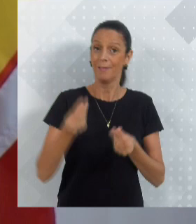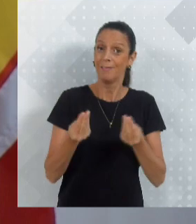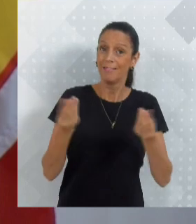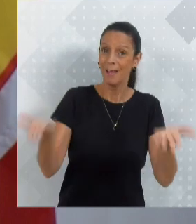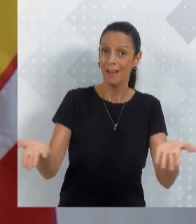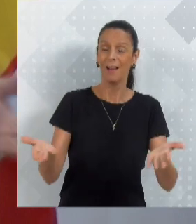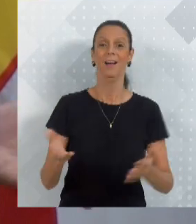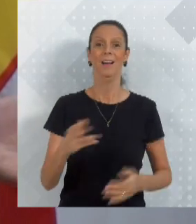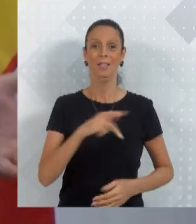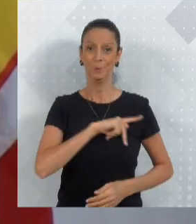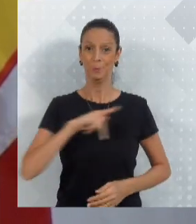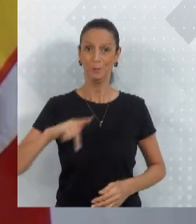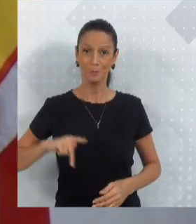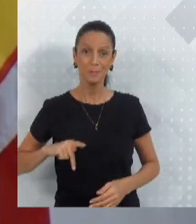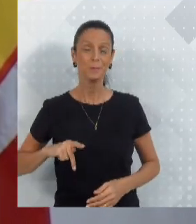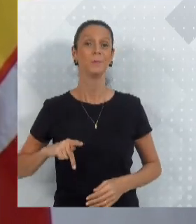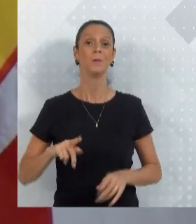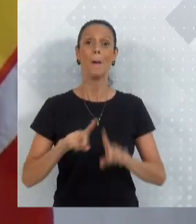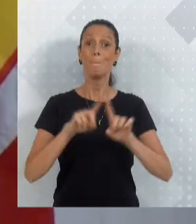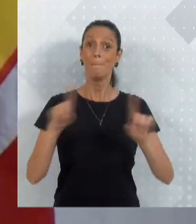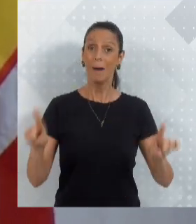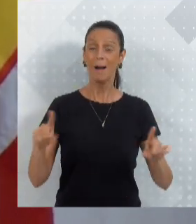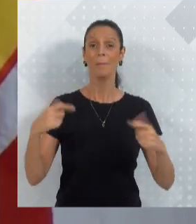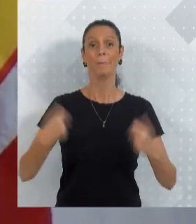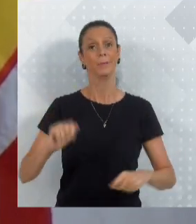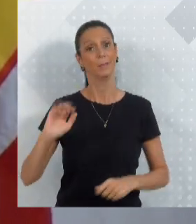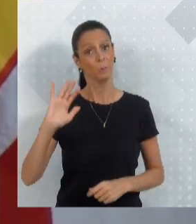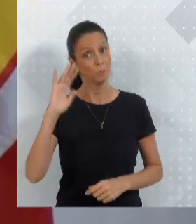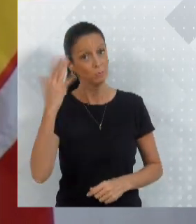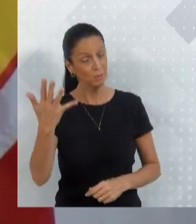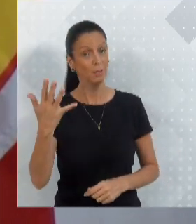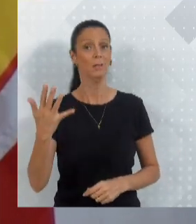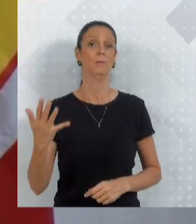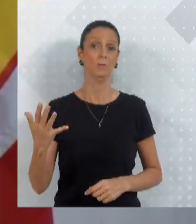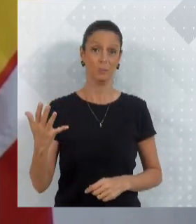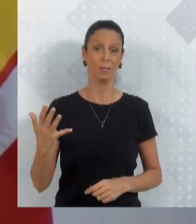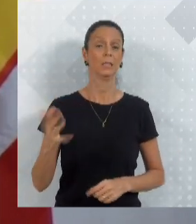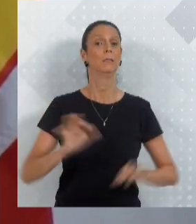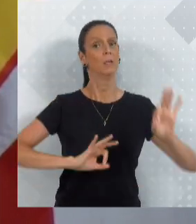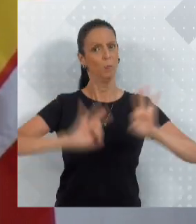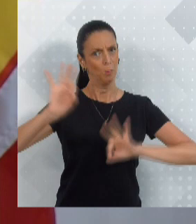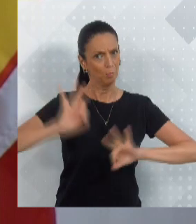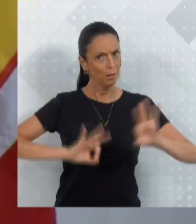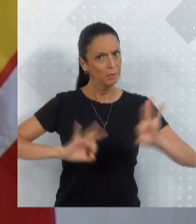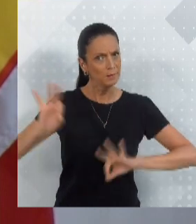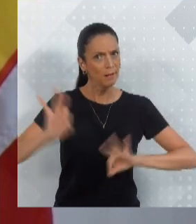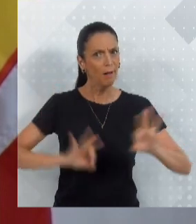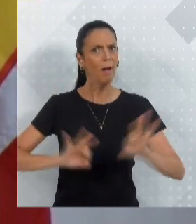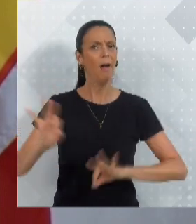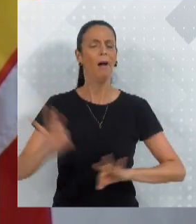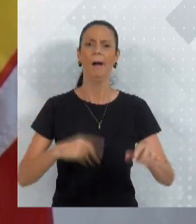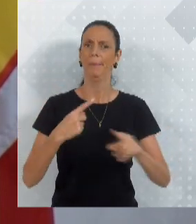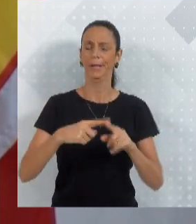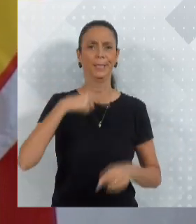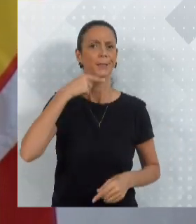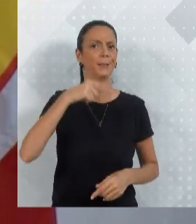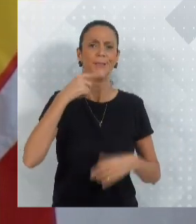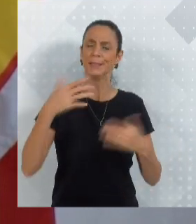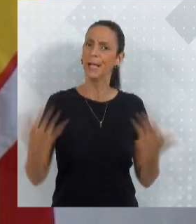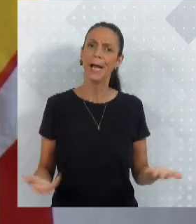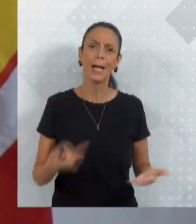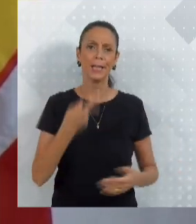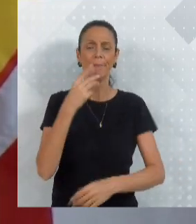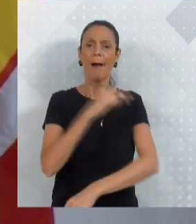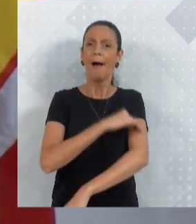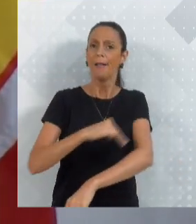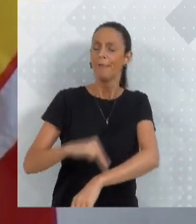pública de ensino, mas nós precisamos que isso aconteça, né, que se faça de tal forma, se organize de tal forma, porque daí não adianta aquela questão de dizer, ah, os